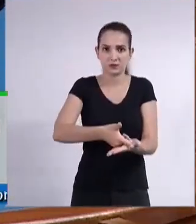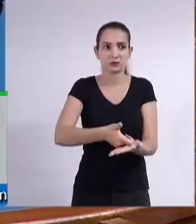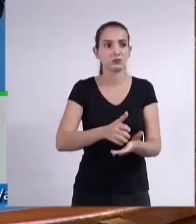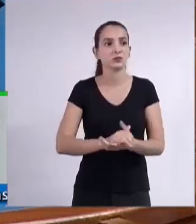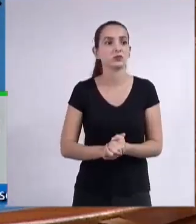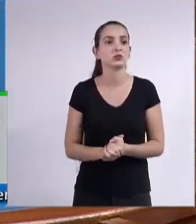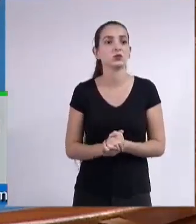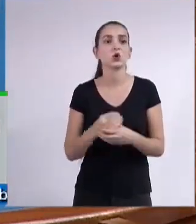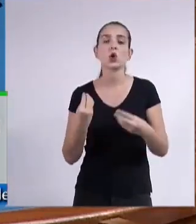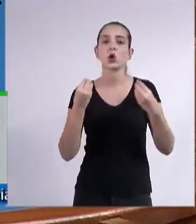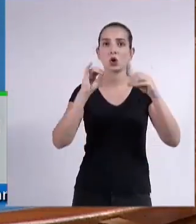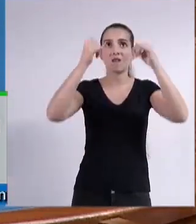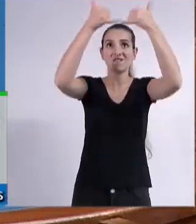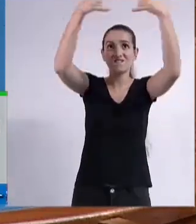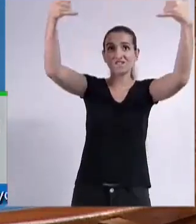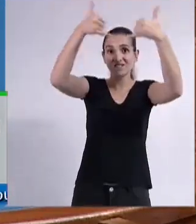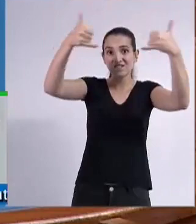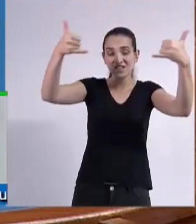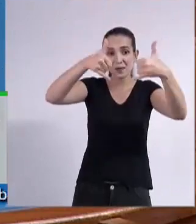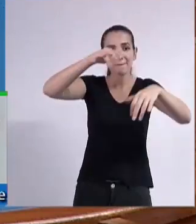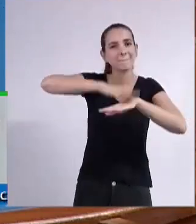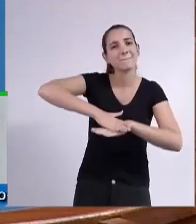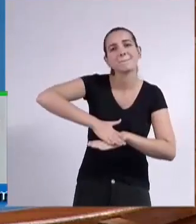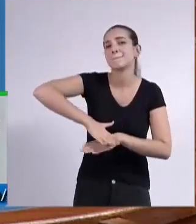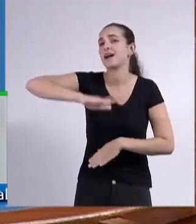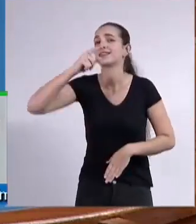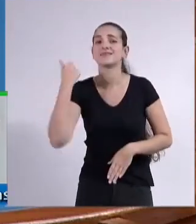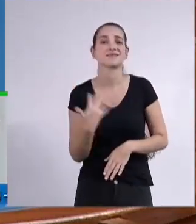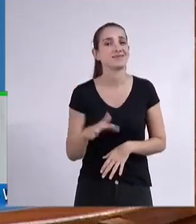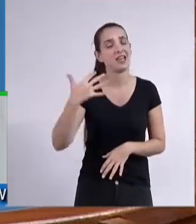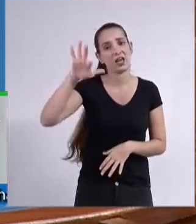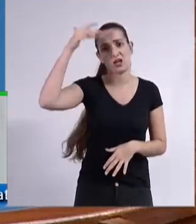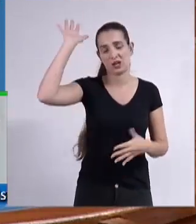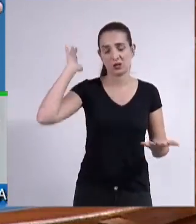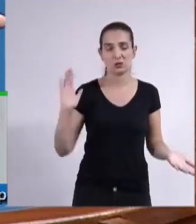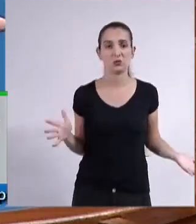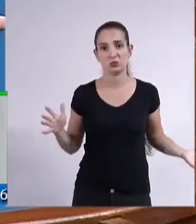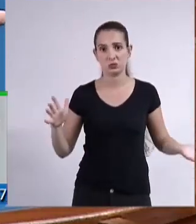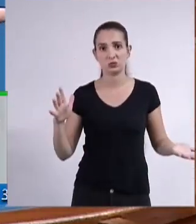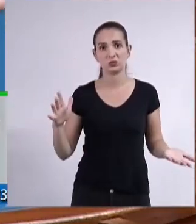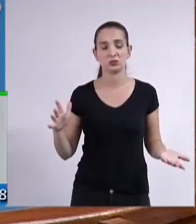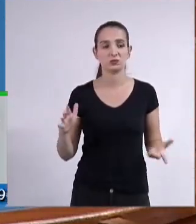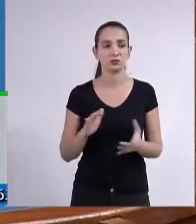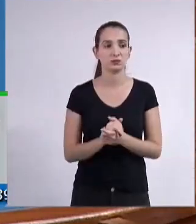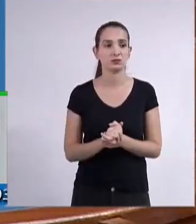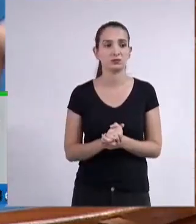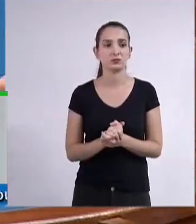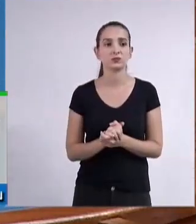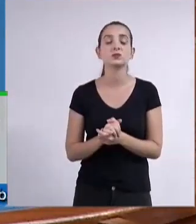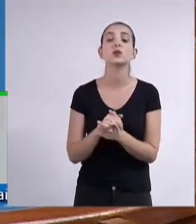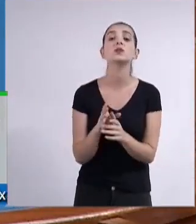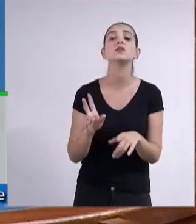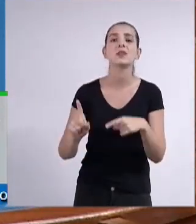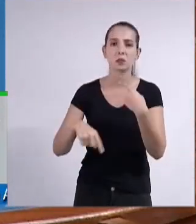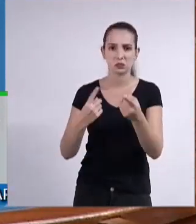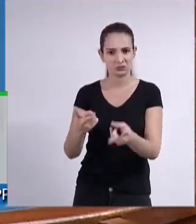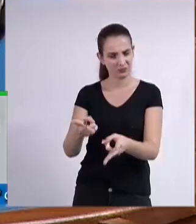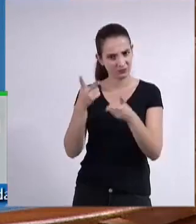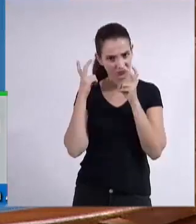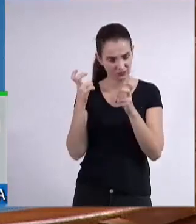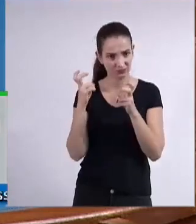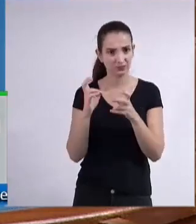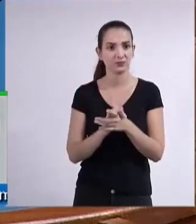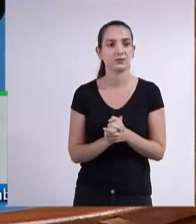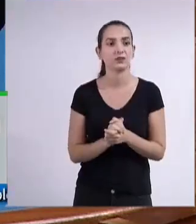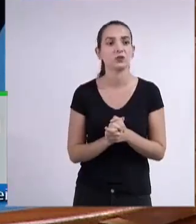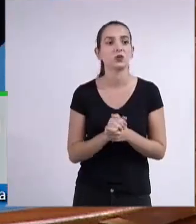que custava muito mais caro do que aquela que ela utilizou na extensão das suas redes. Quando foi verificado